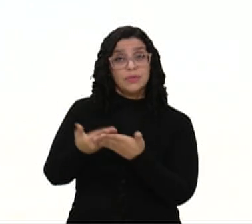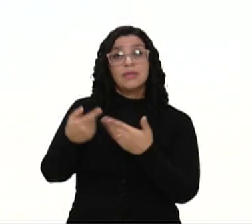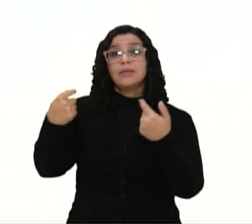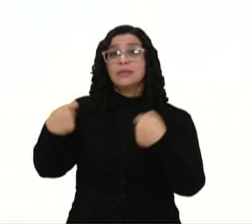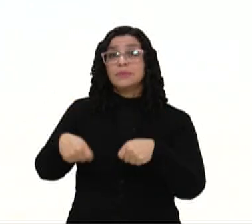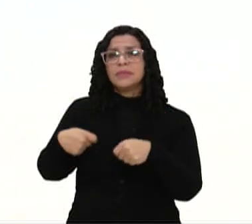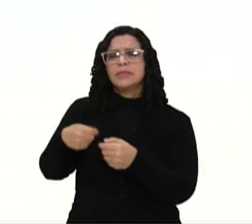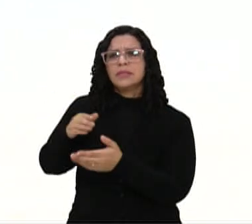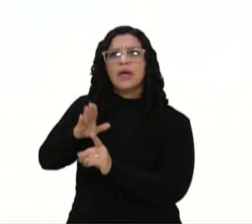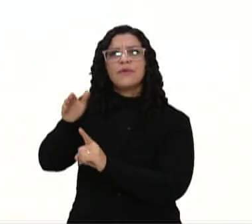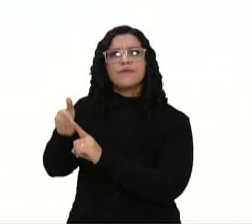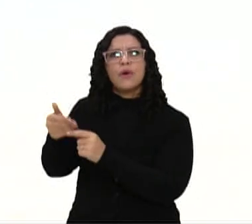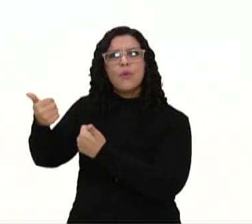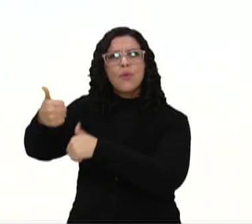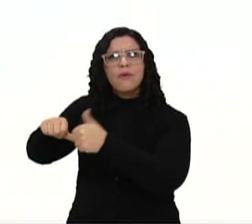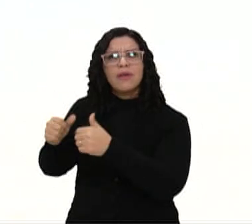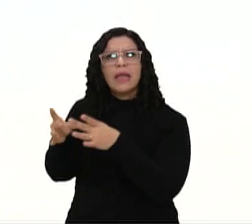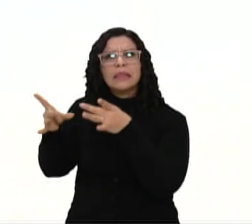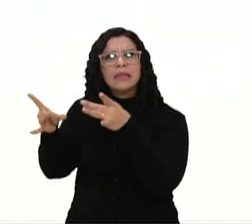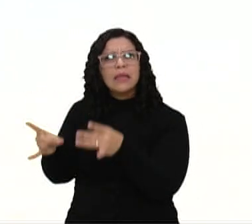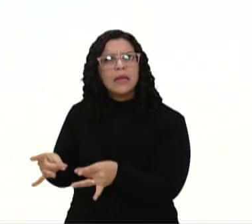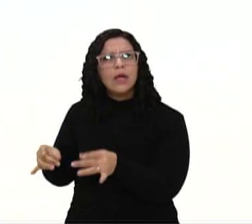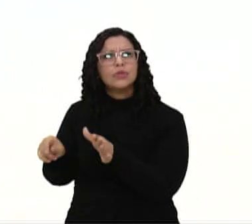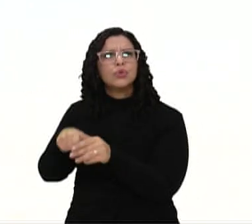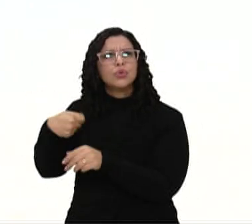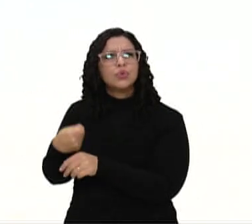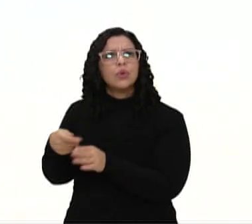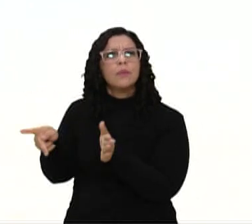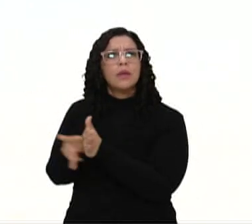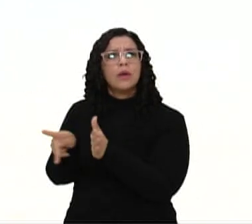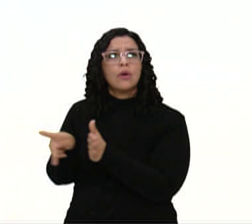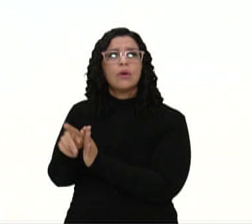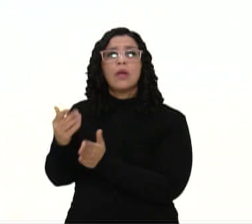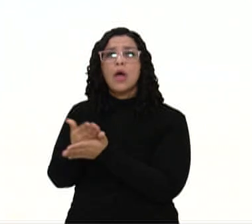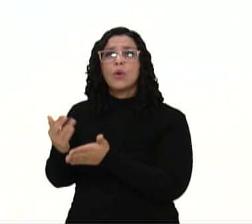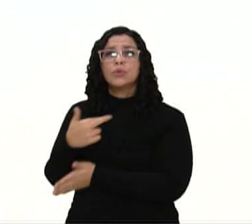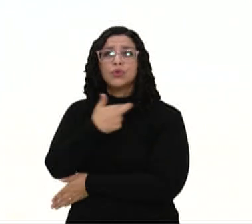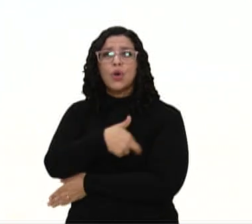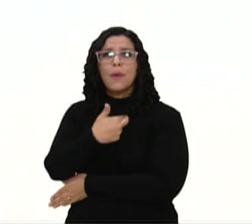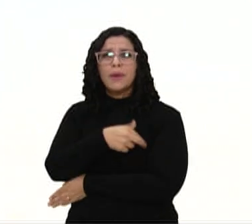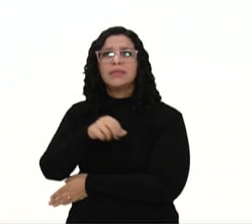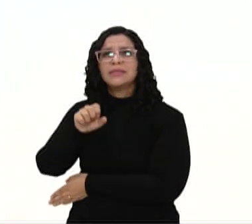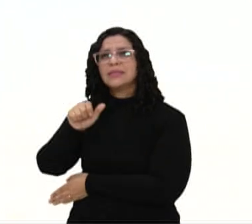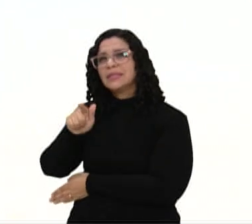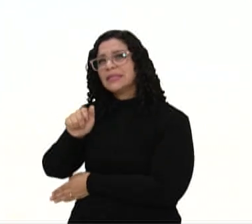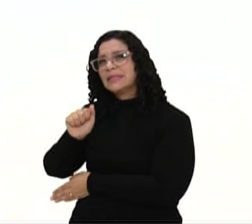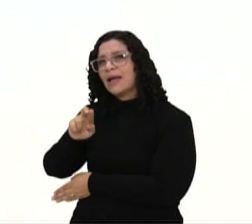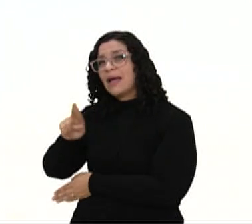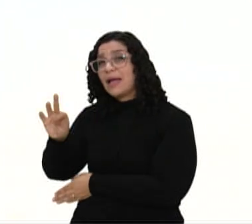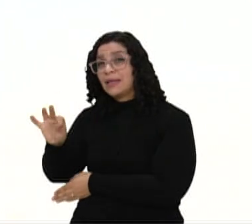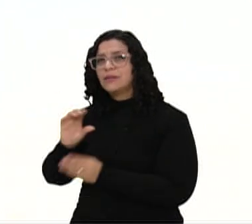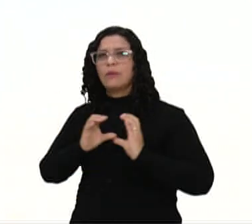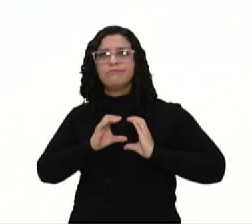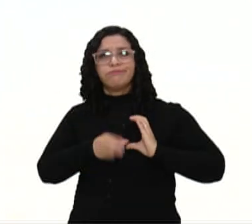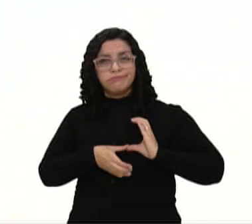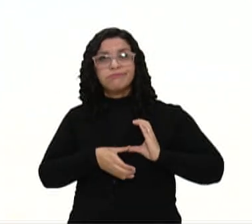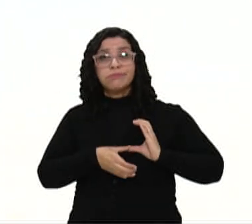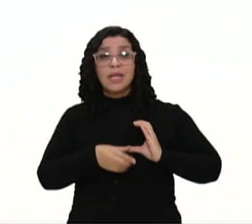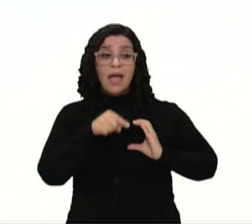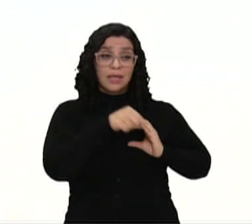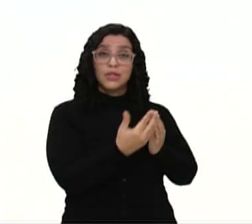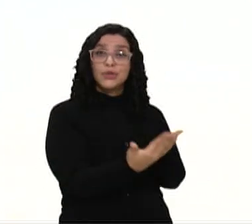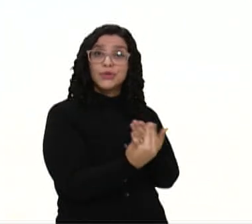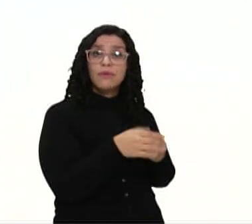é-te exigida uma análise demorada e cautelosa a excertos de Garret acerca de corações partidos.